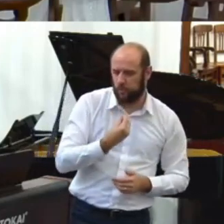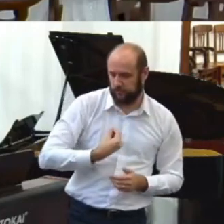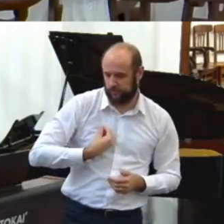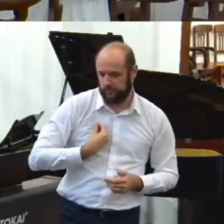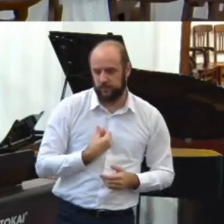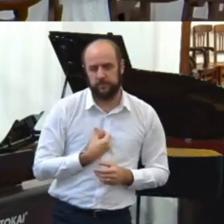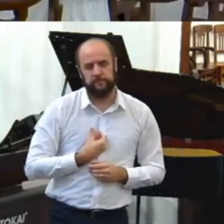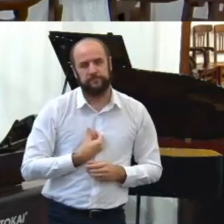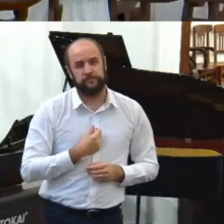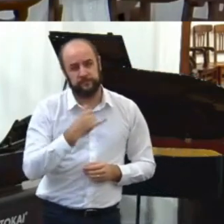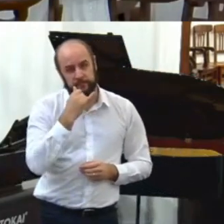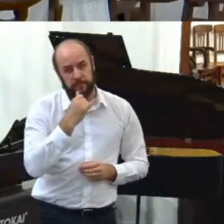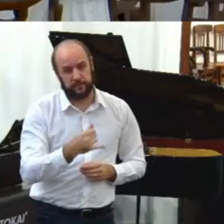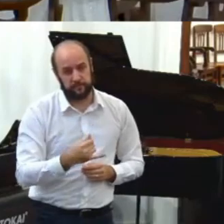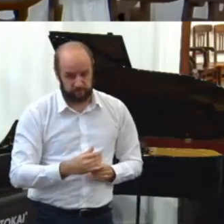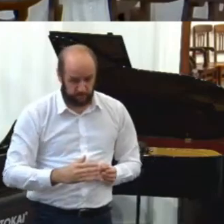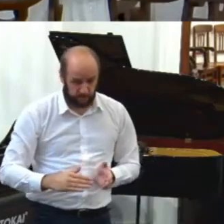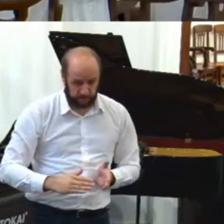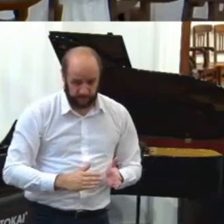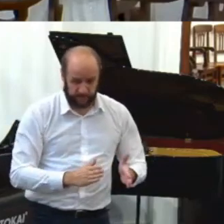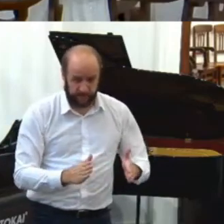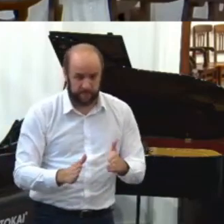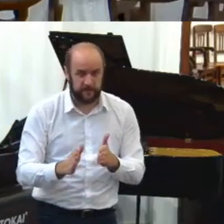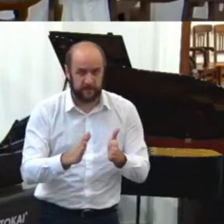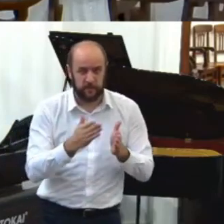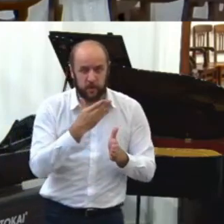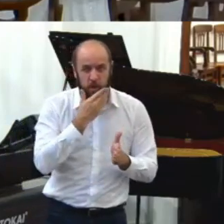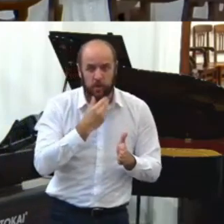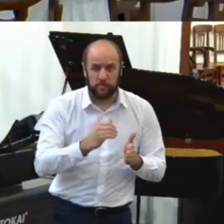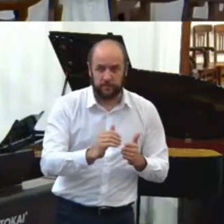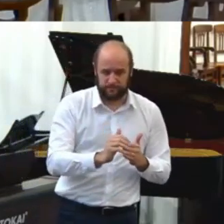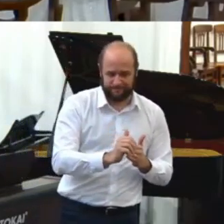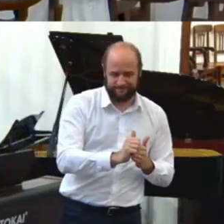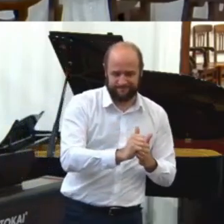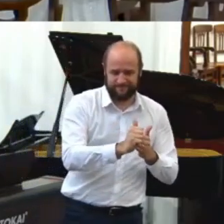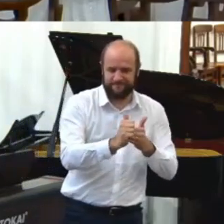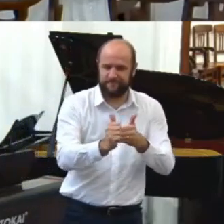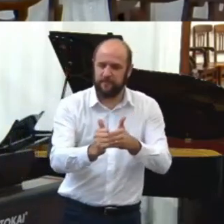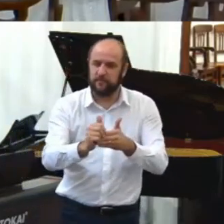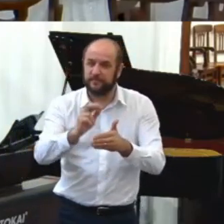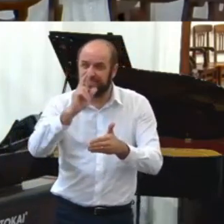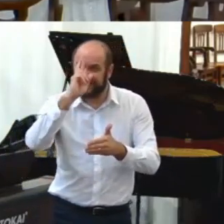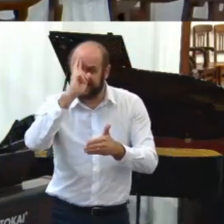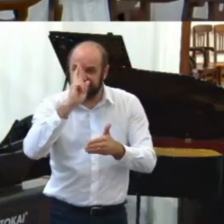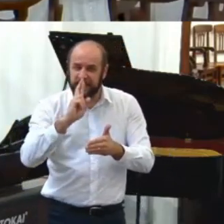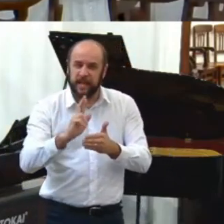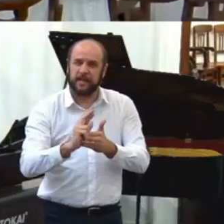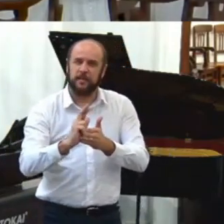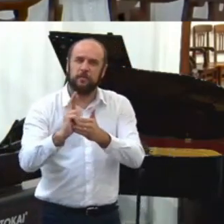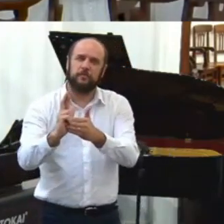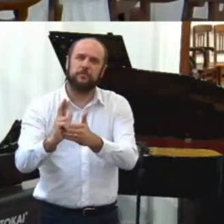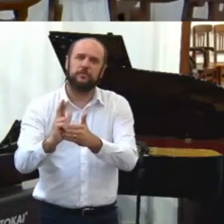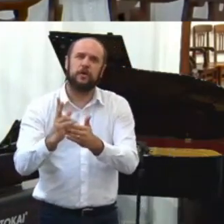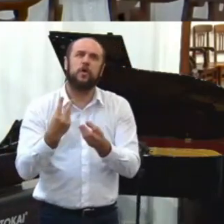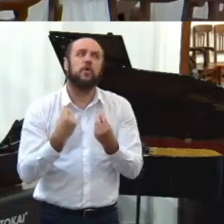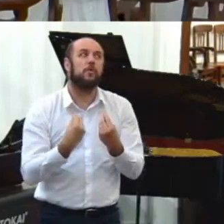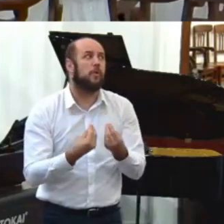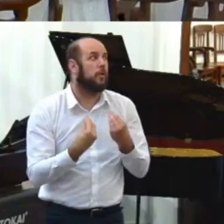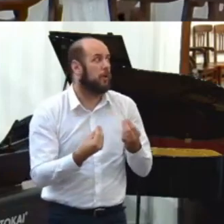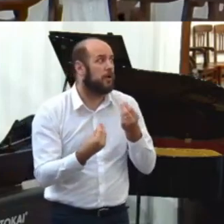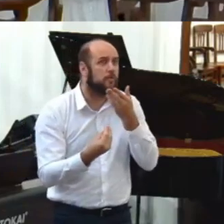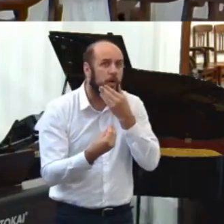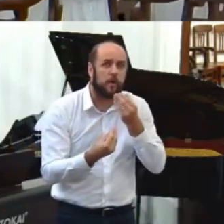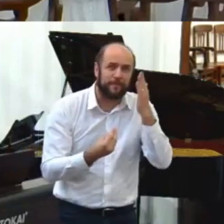ele diz assim: os passos do homem são dirigidos pelo Senhor. Como, pois, poderá o